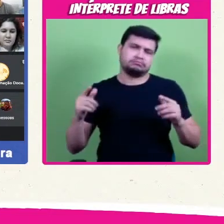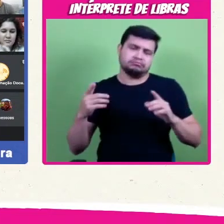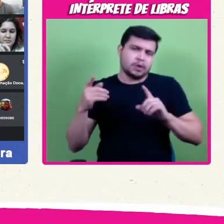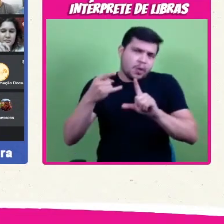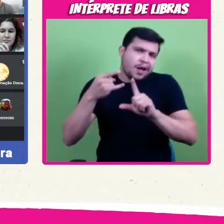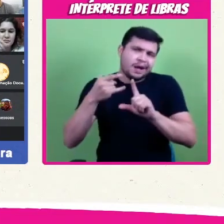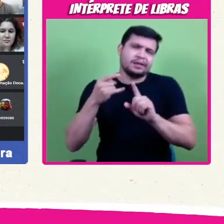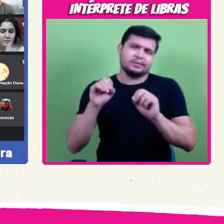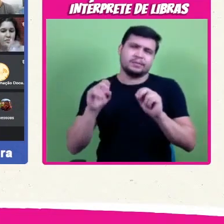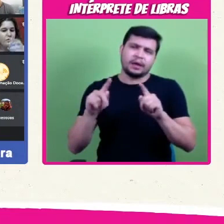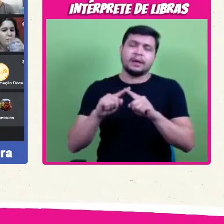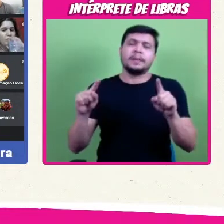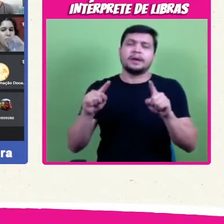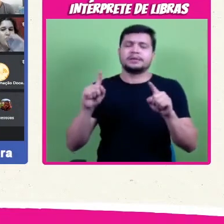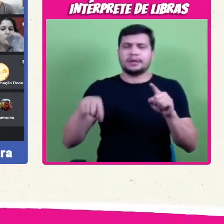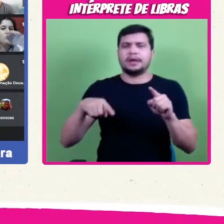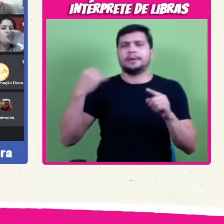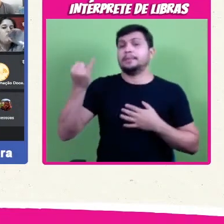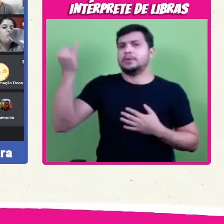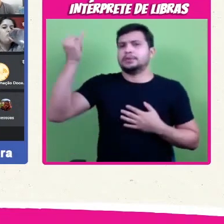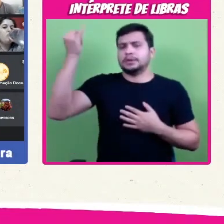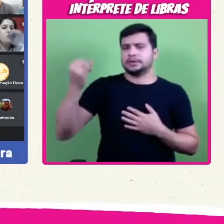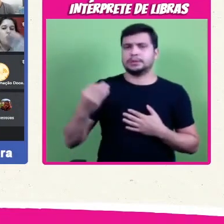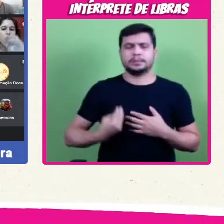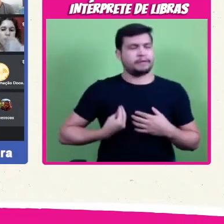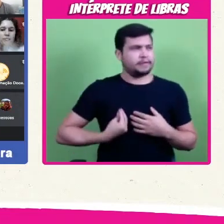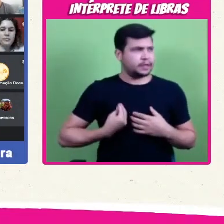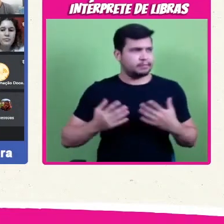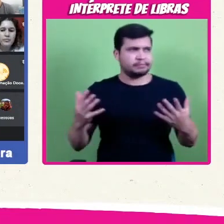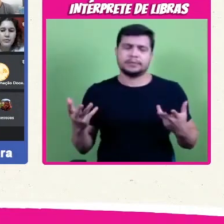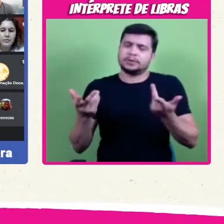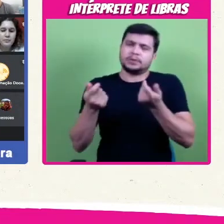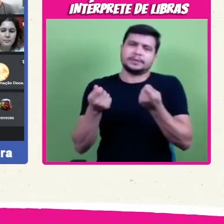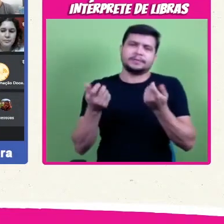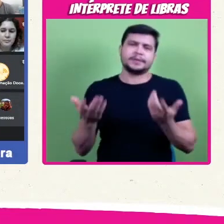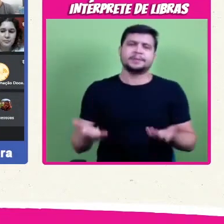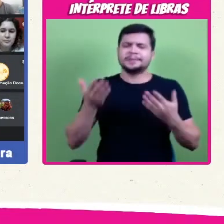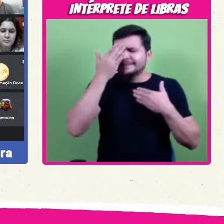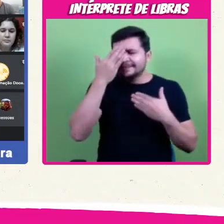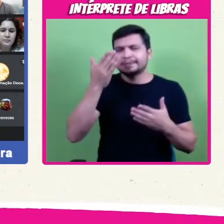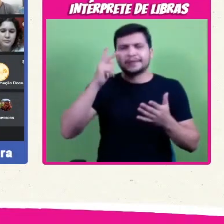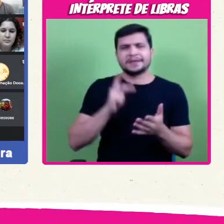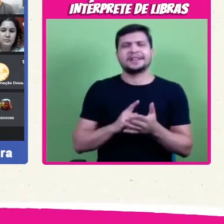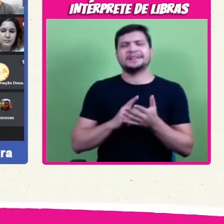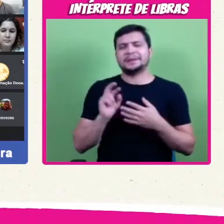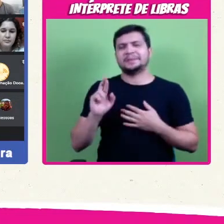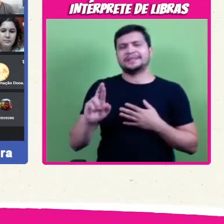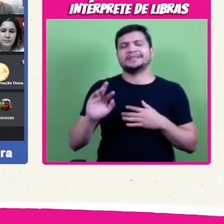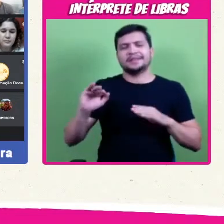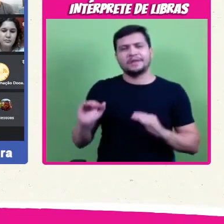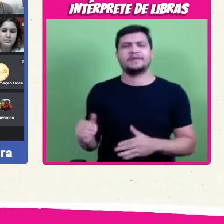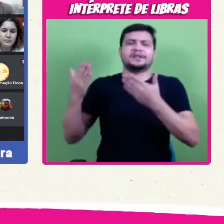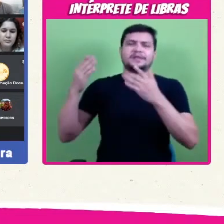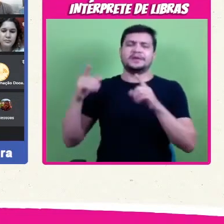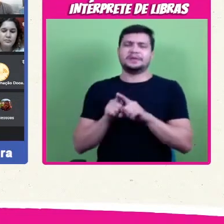grande significância, tal qual de uma forma presencial. Então, assim, o meu muito obrigada em nome do For Rainbow, do Cena Pop, da